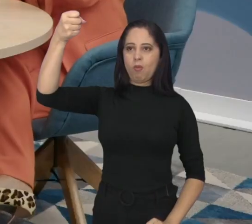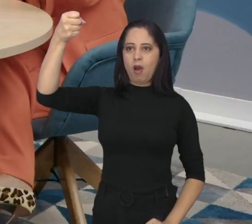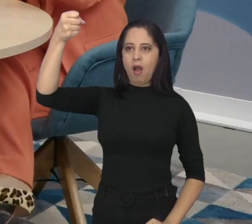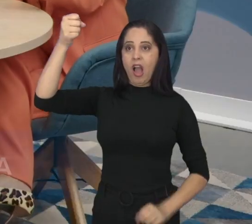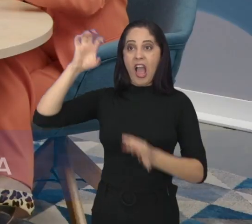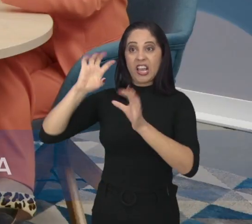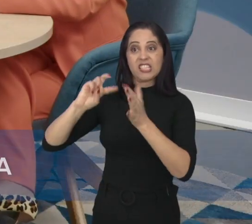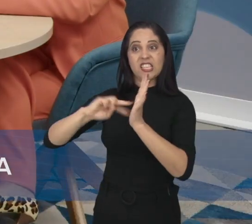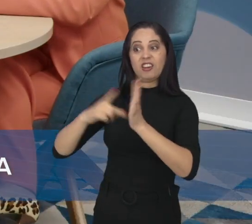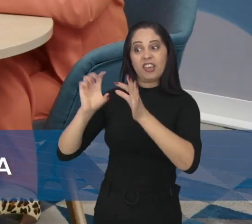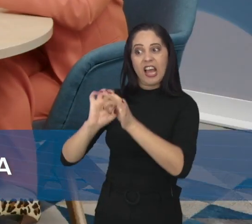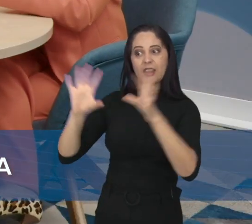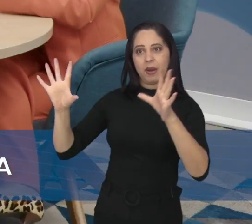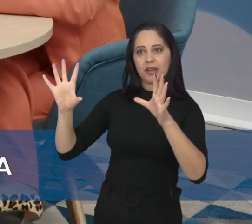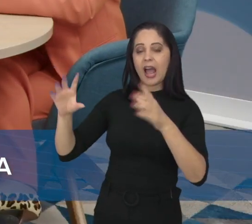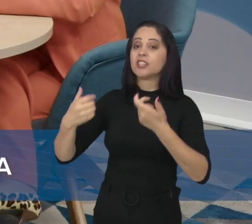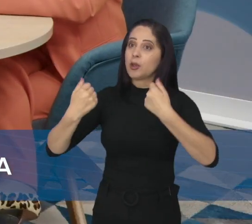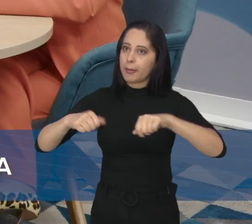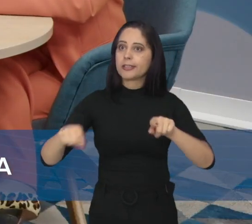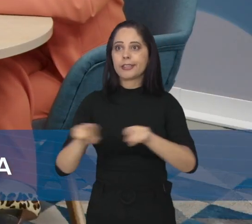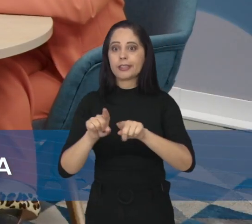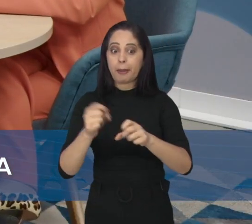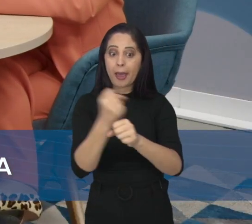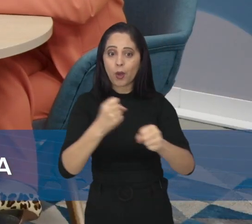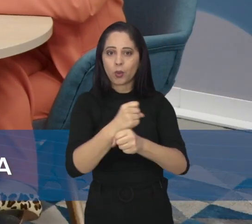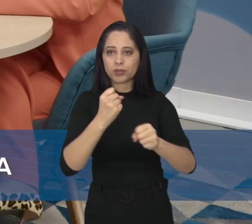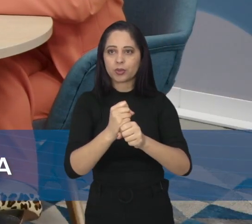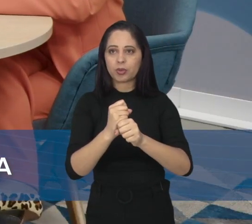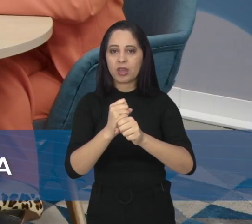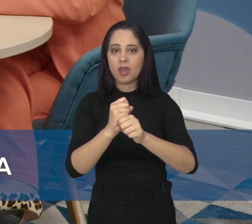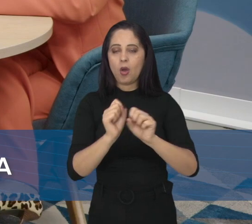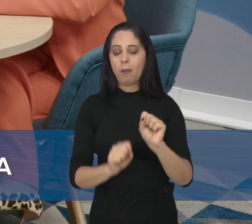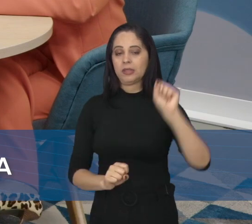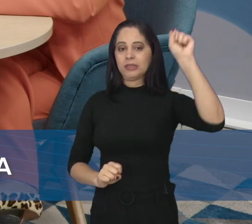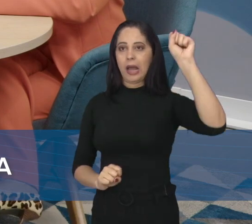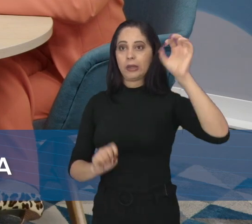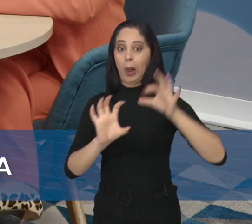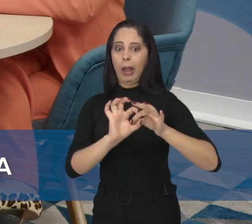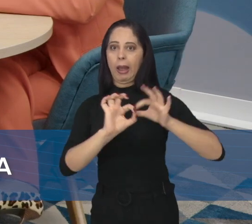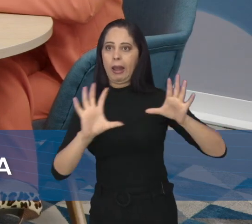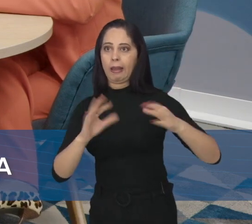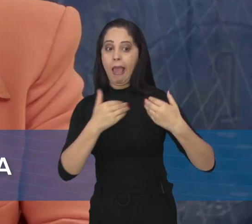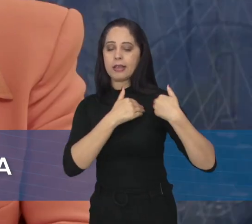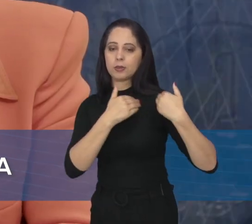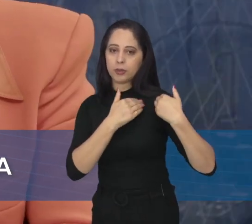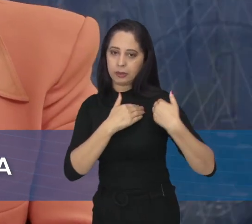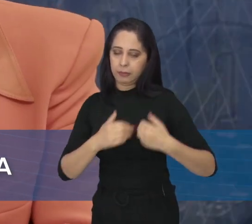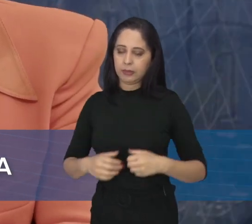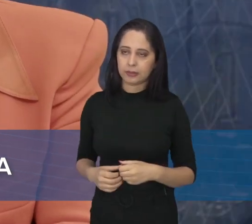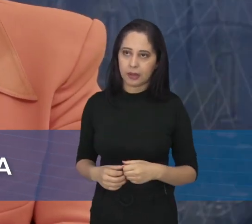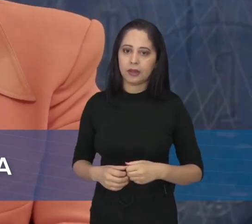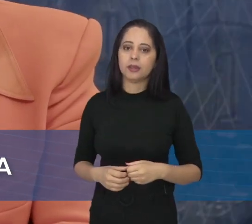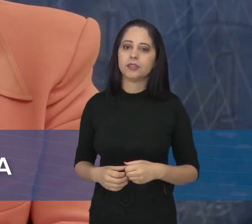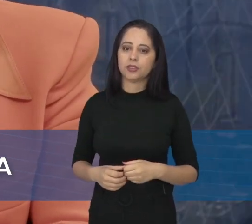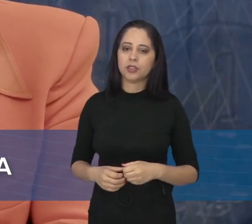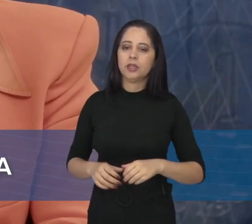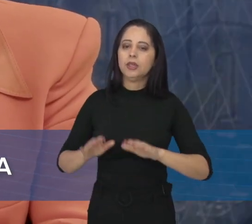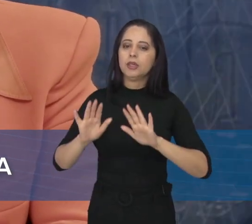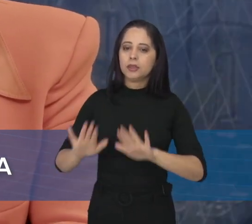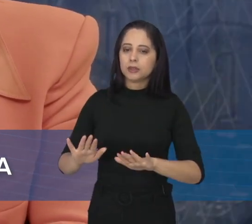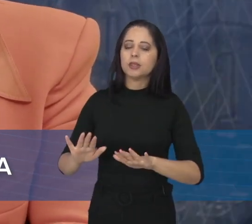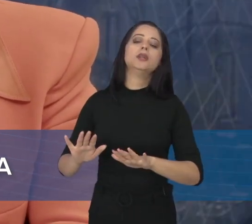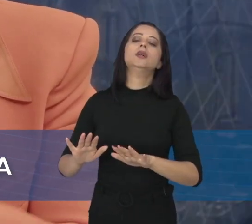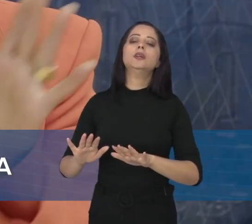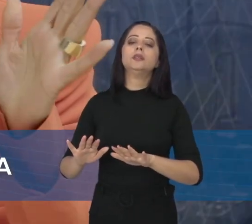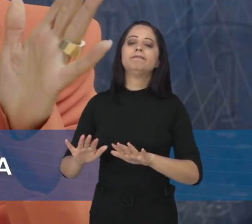Que elas deviam ser paralelas. E, na verdade, quando não se tem esse respeito profundo ao ser humano como pessoa,